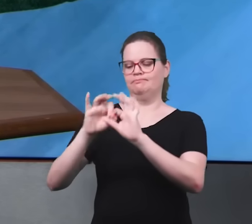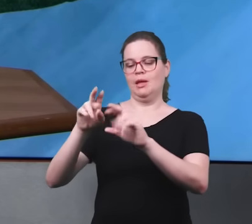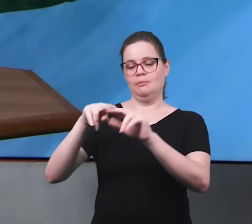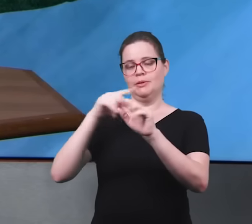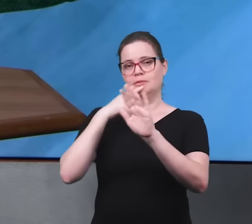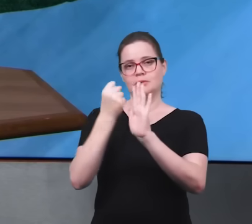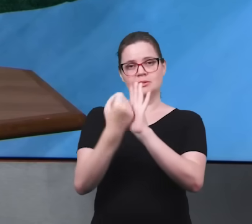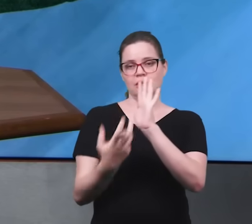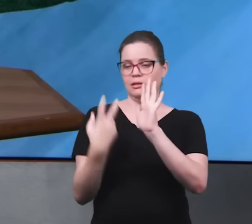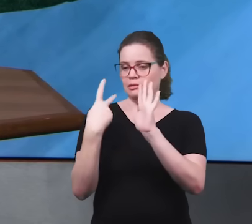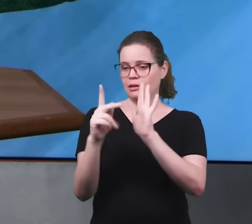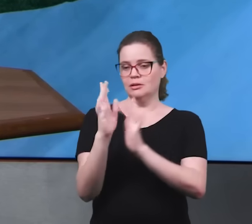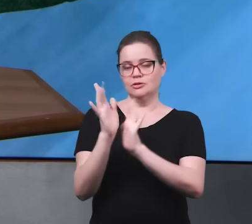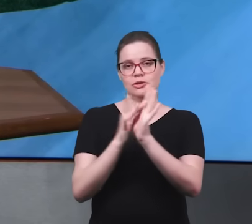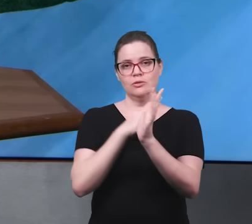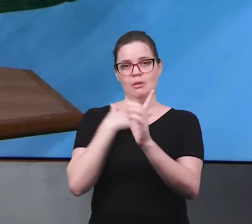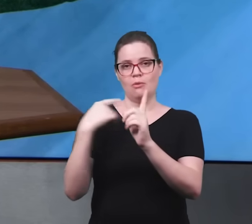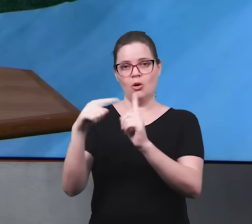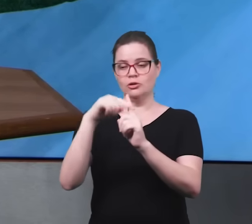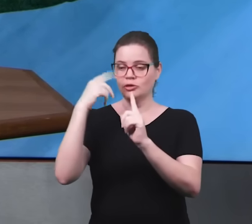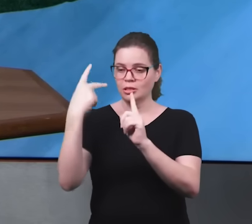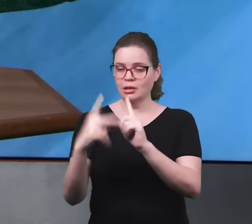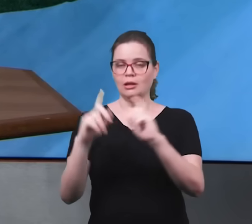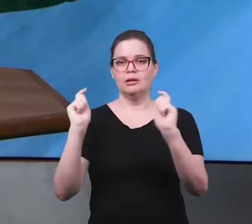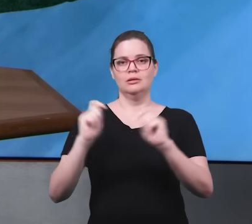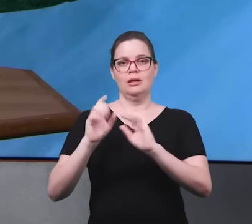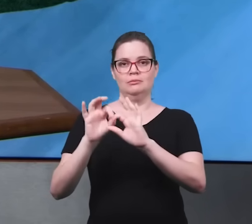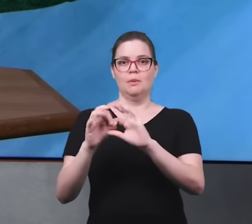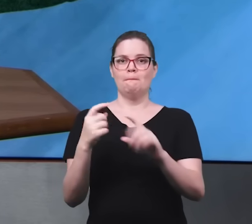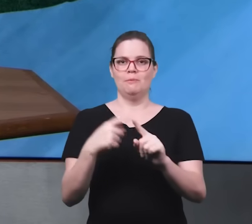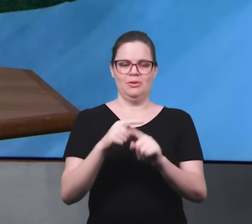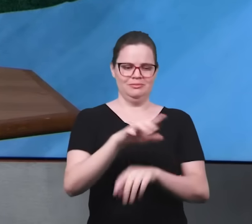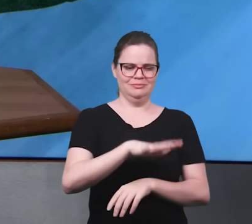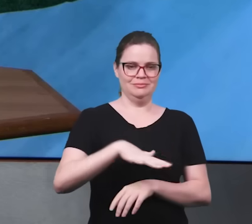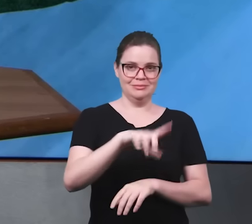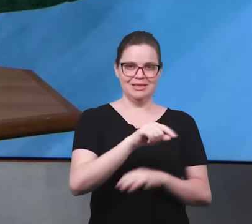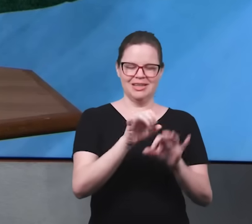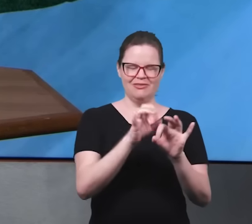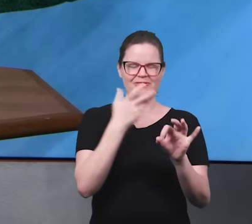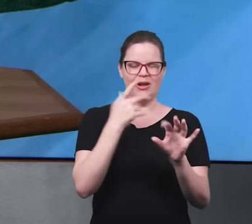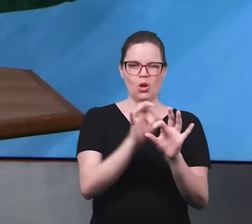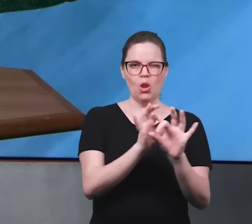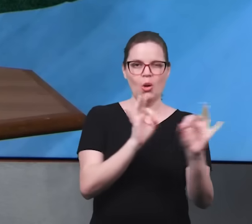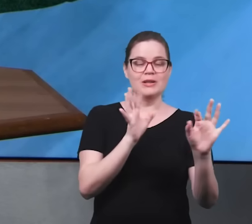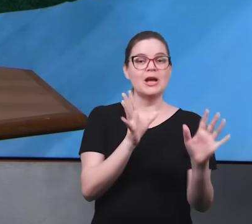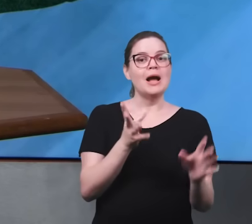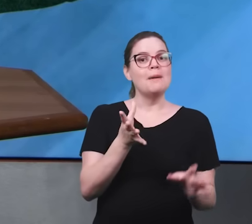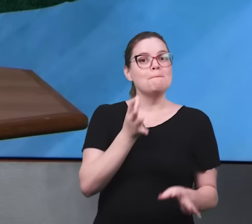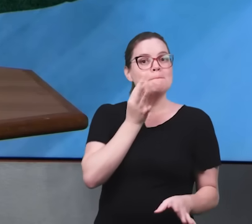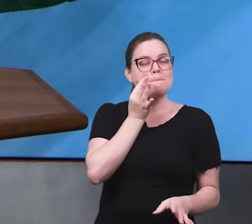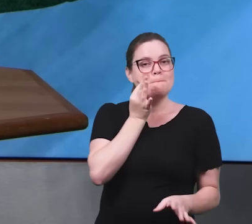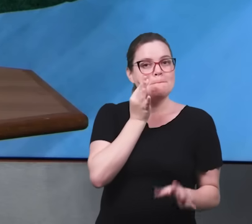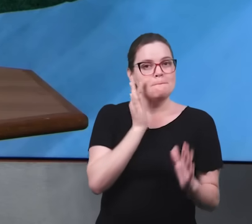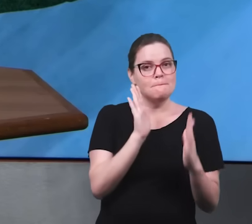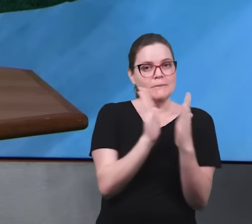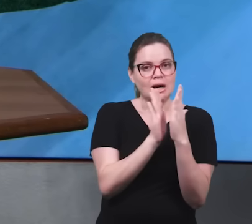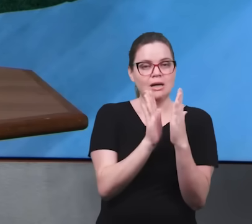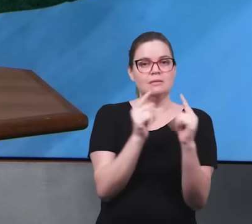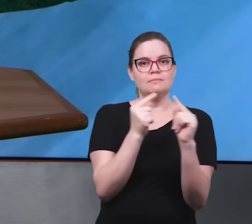feita pelo sangue de Jesus. E quando esses que estavam ali fisicamente perto,